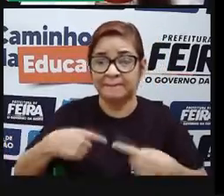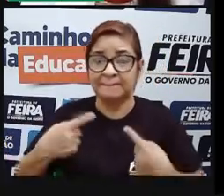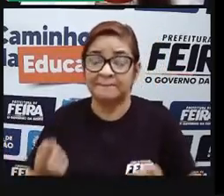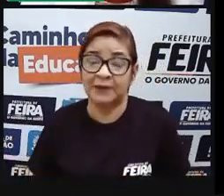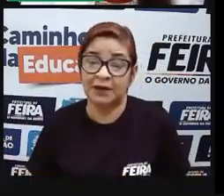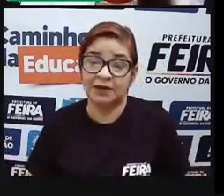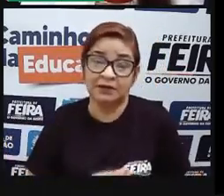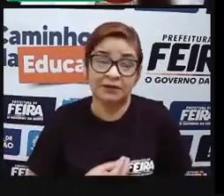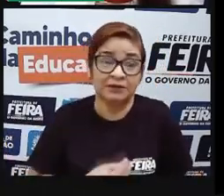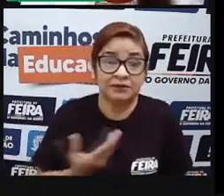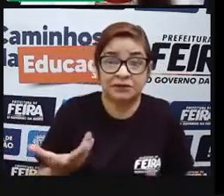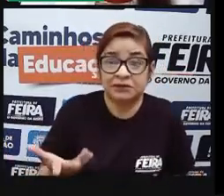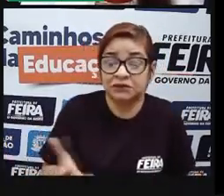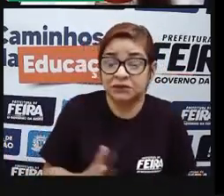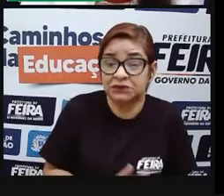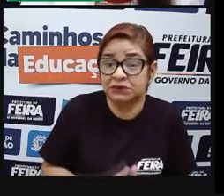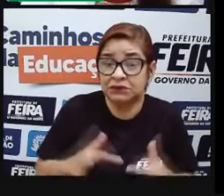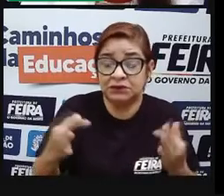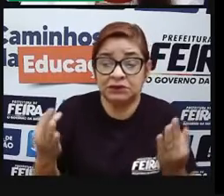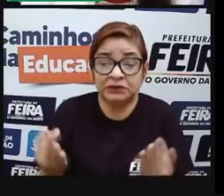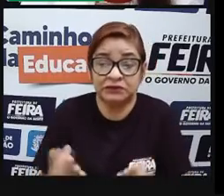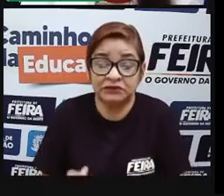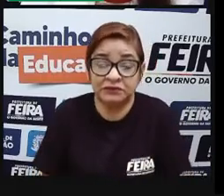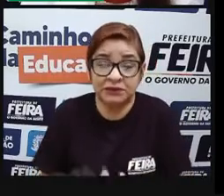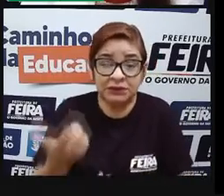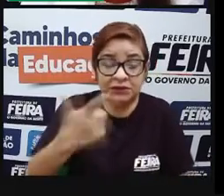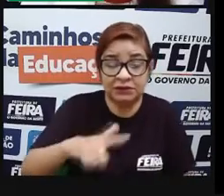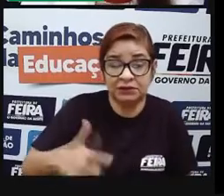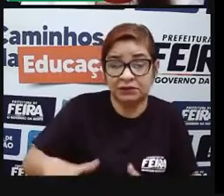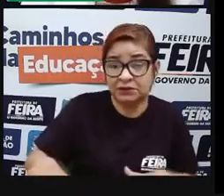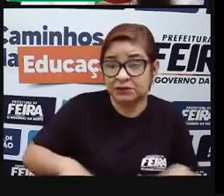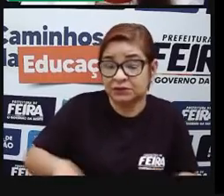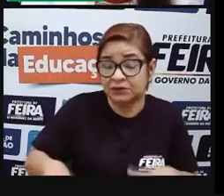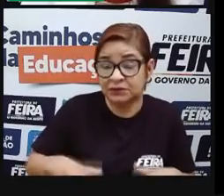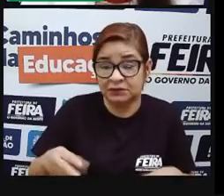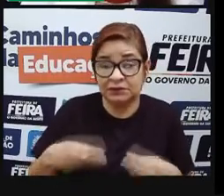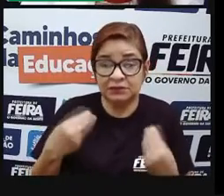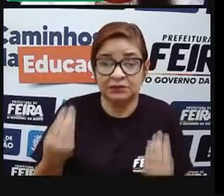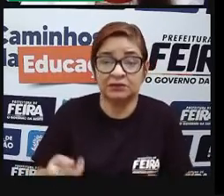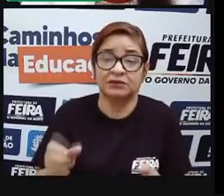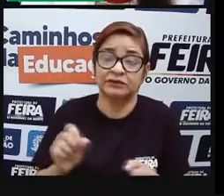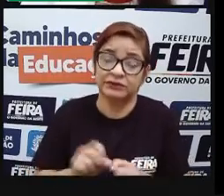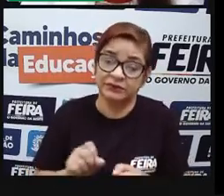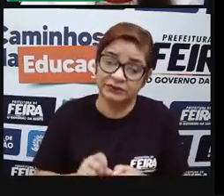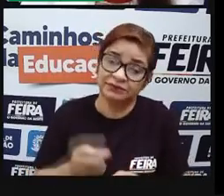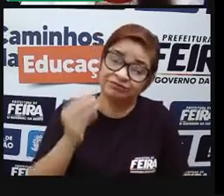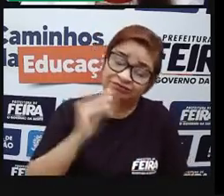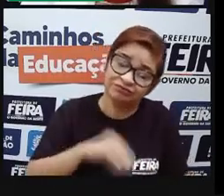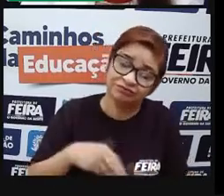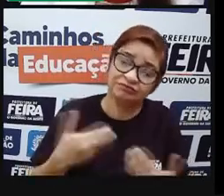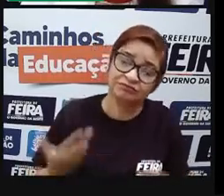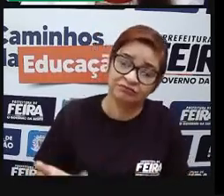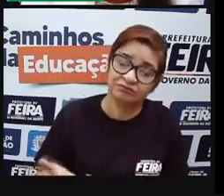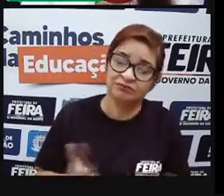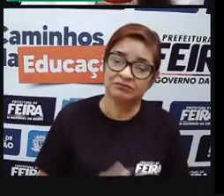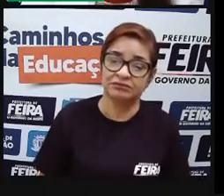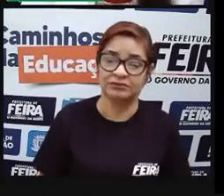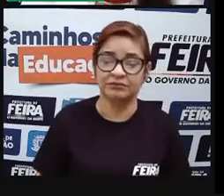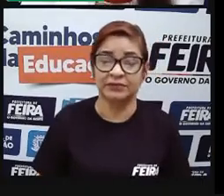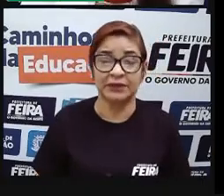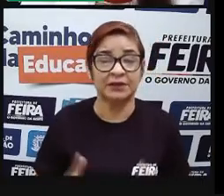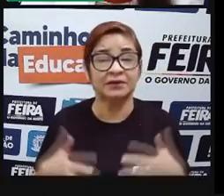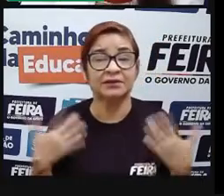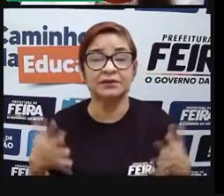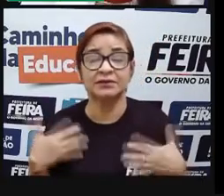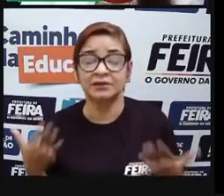a merda Muitas pessoas ficaram sem recurso né mas assim melhor e vez